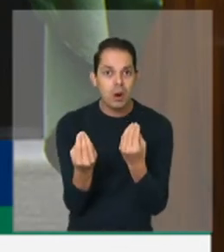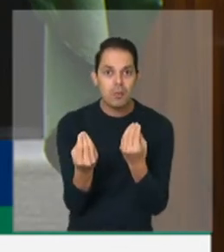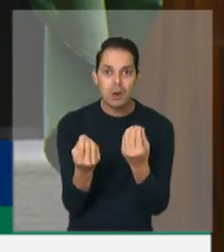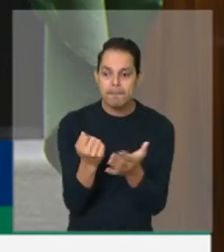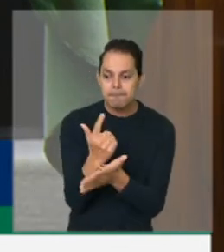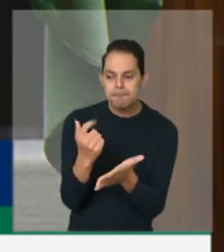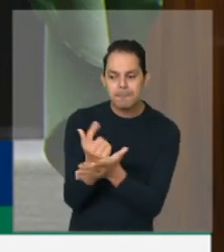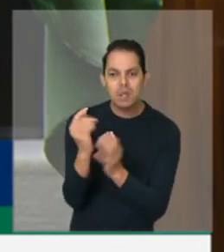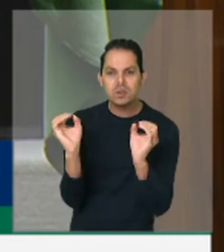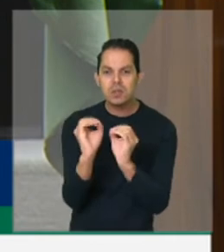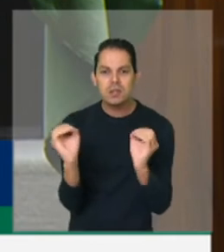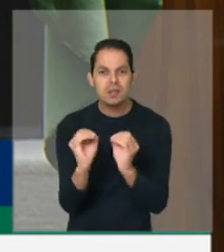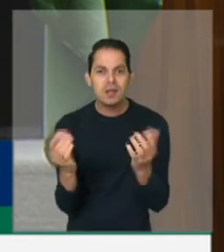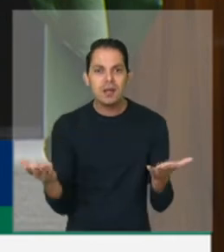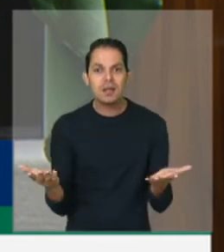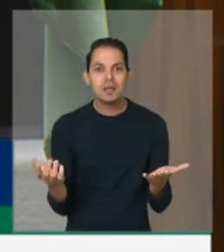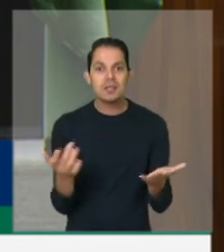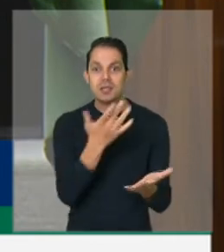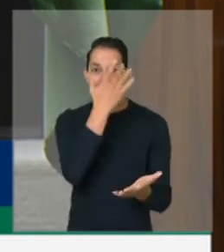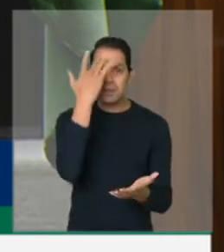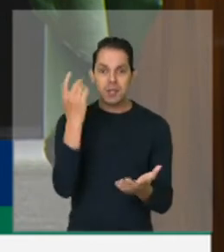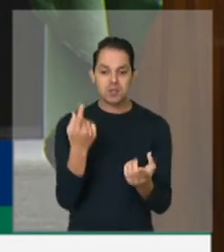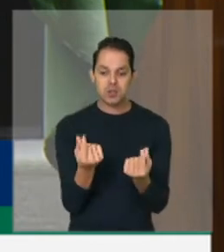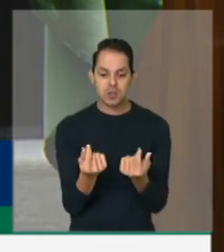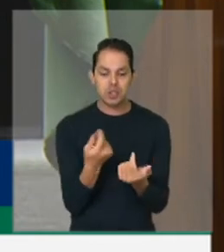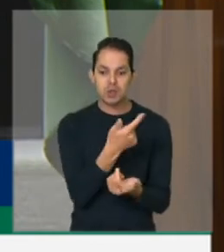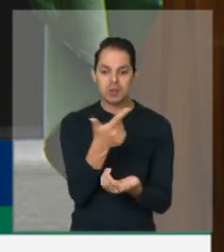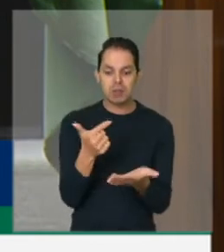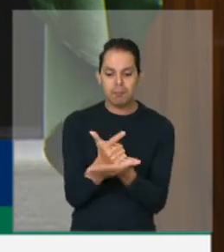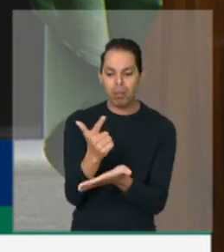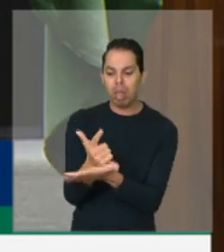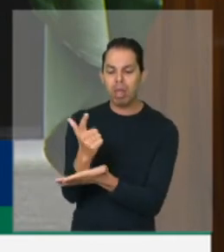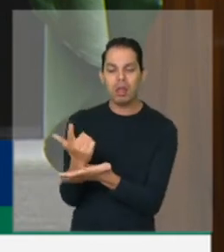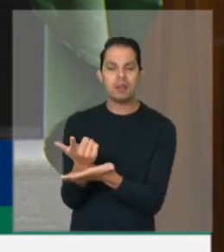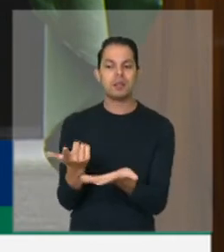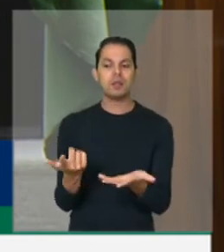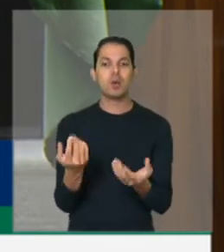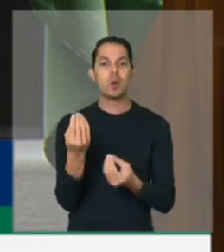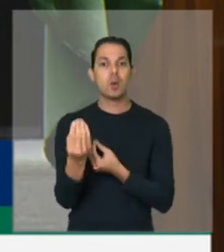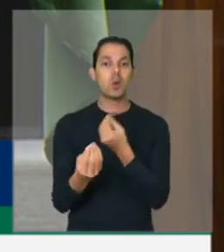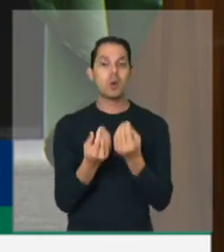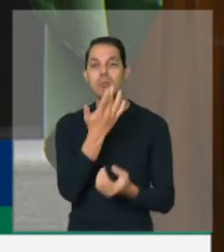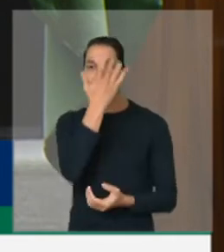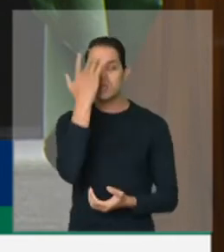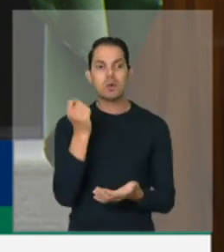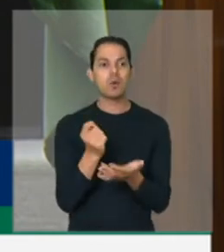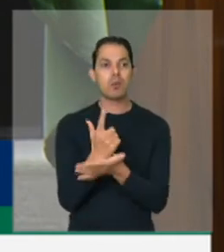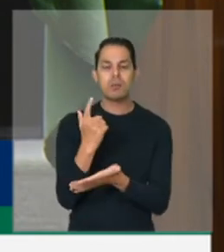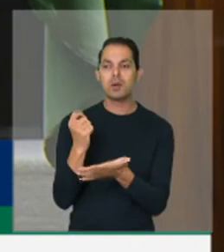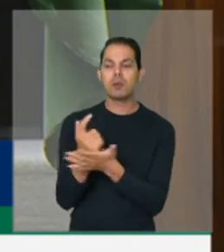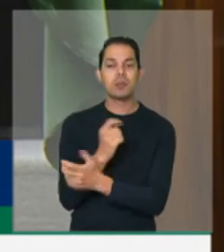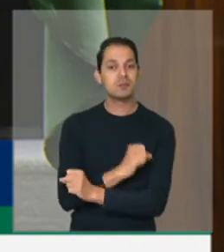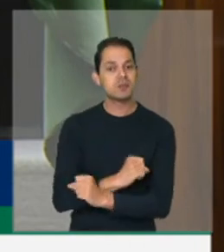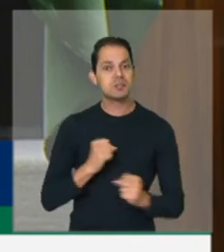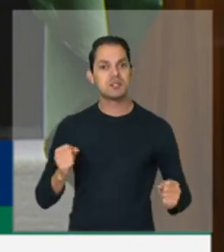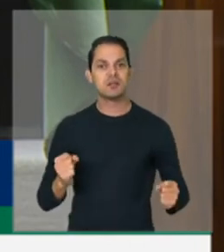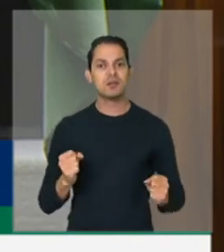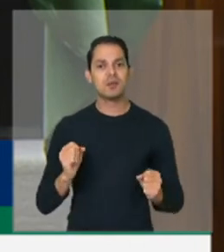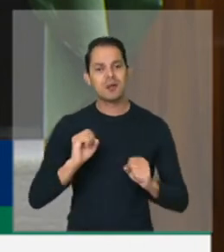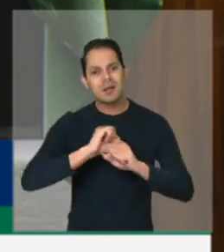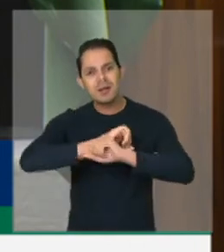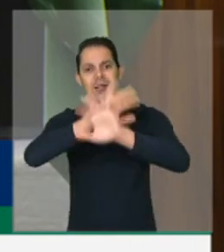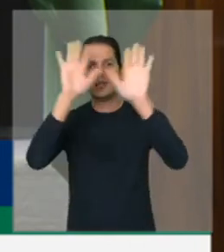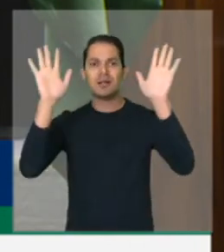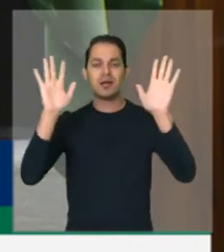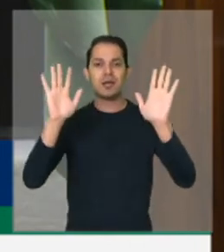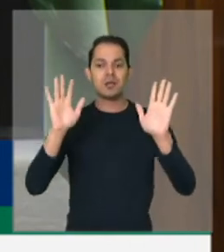tem rumo, consumo... se não tem renda, como as pessoas vão consumirem? É óbvio.